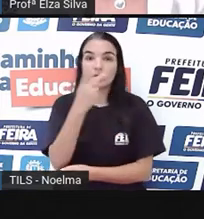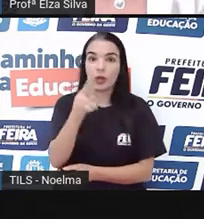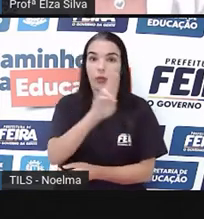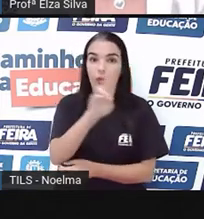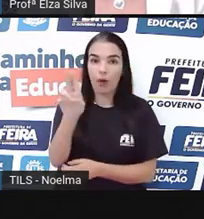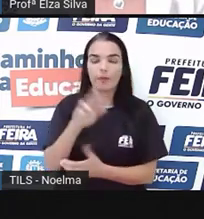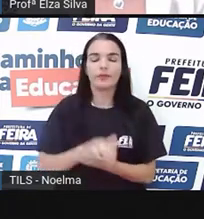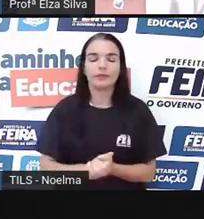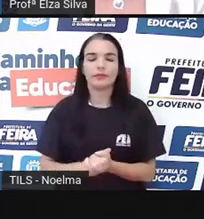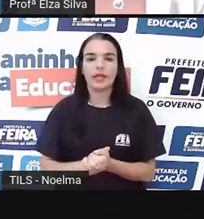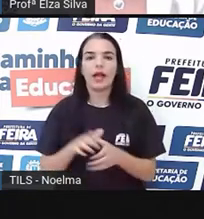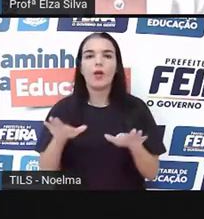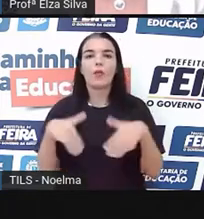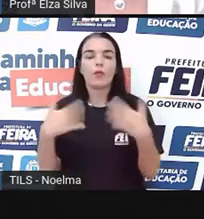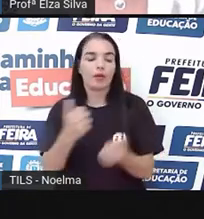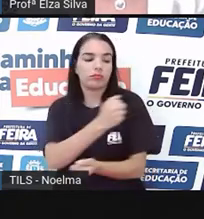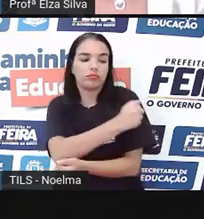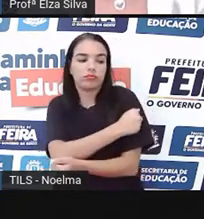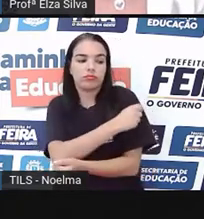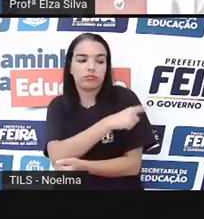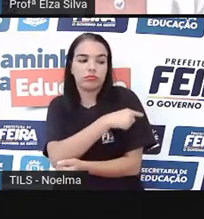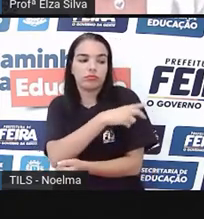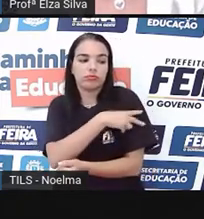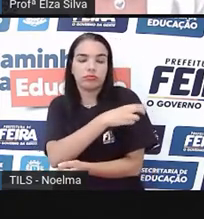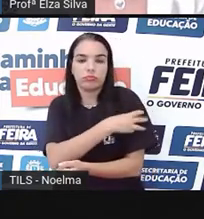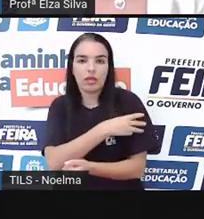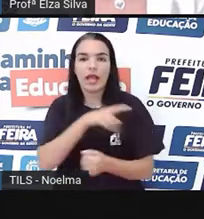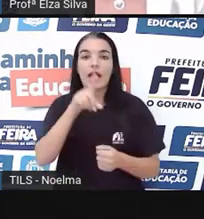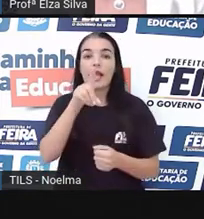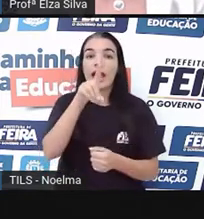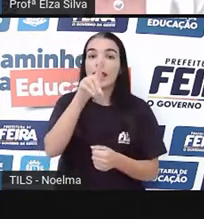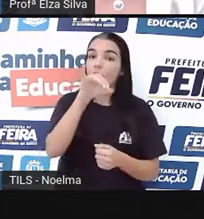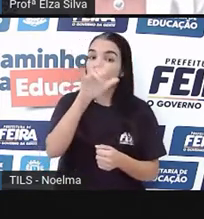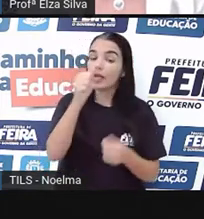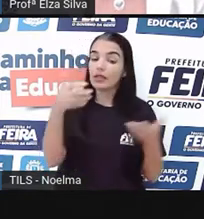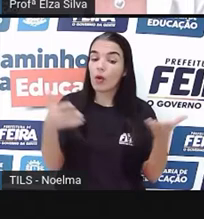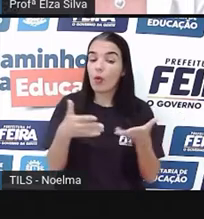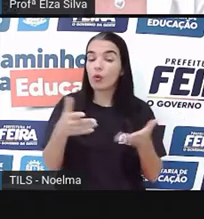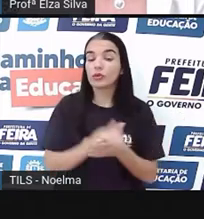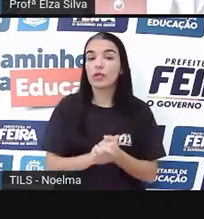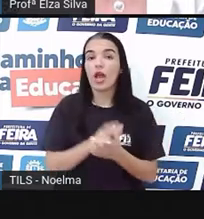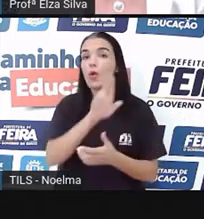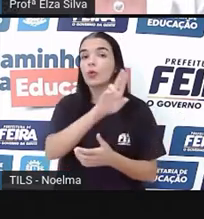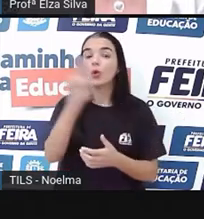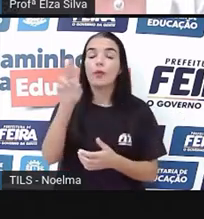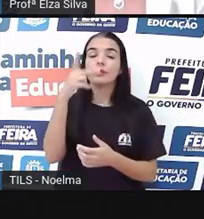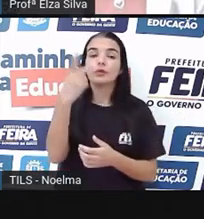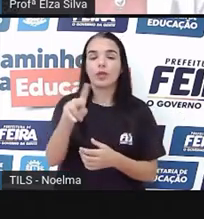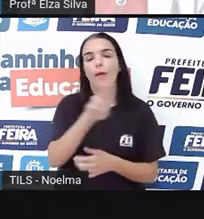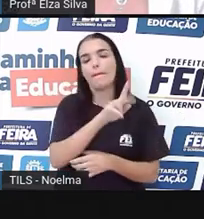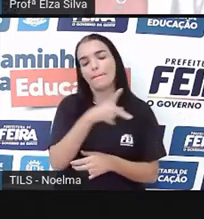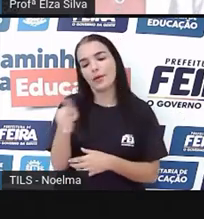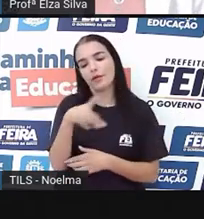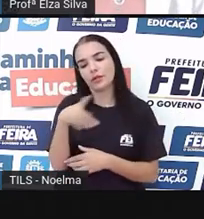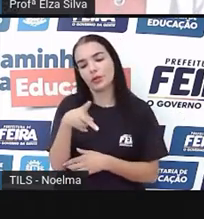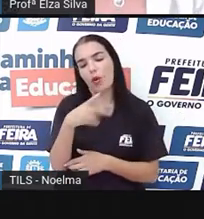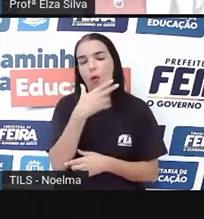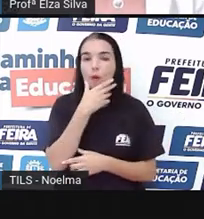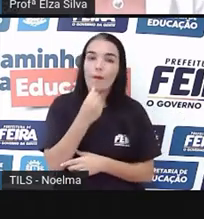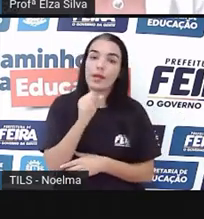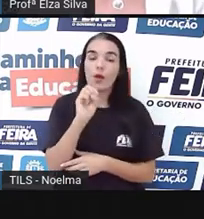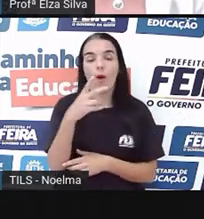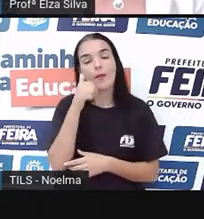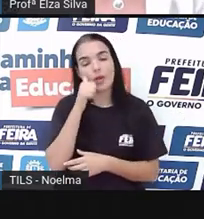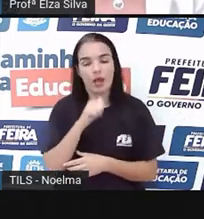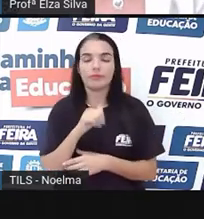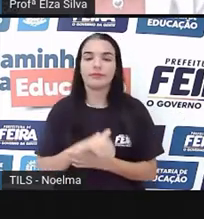estuda, date, a data de nossa aula de hoje, and teacher, o nome do seu professor ou de sua professora da